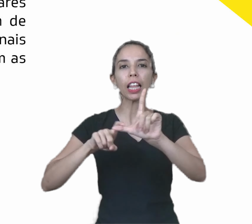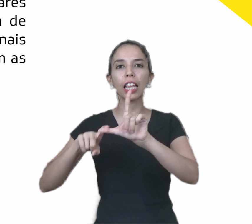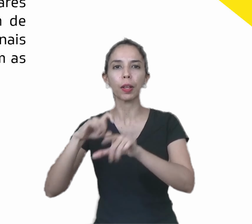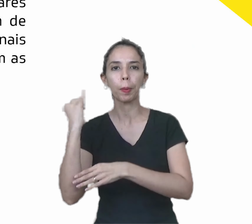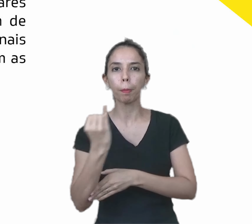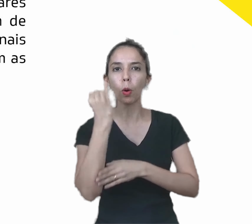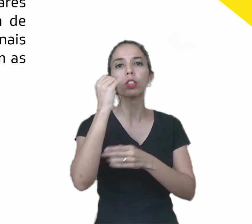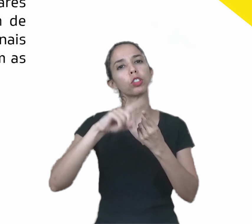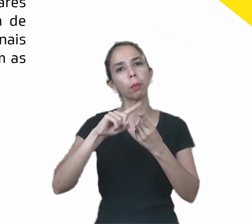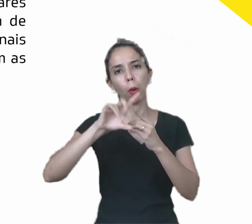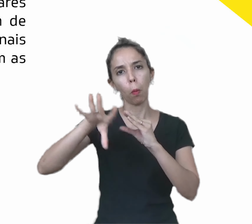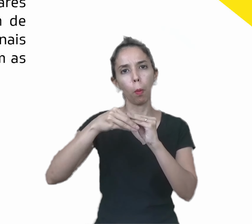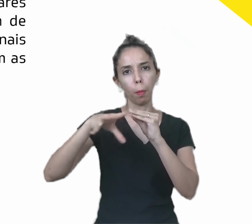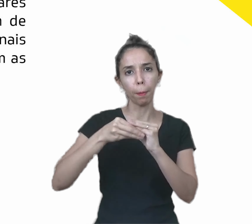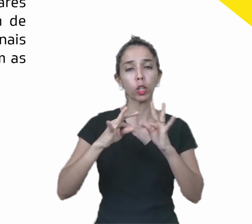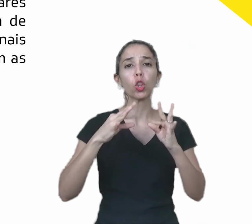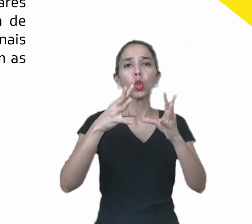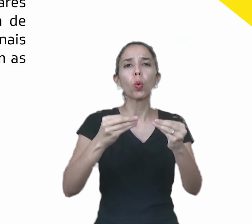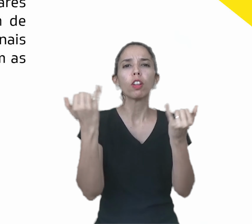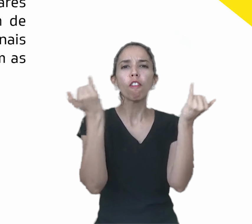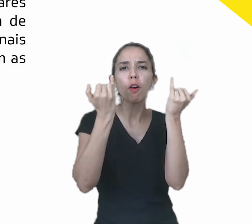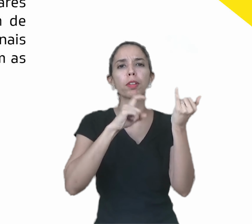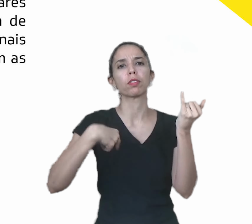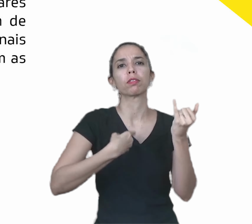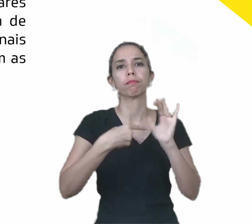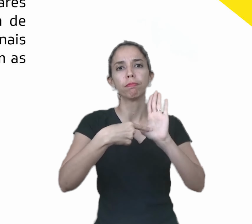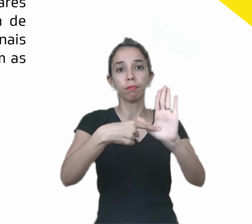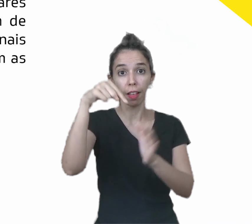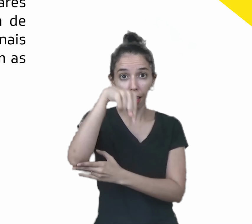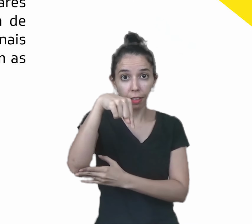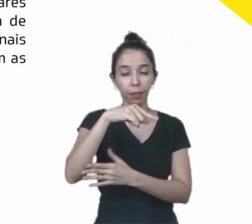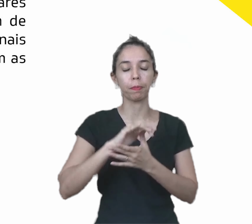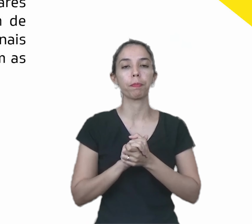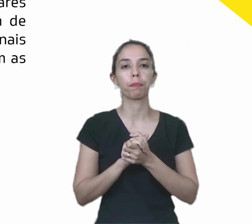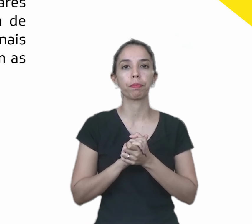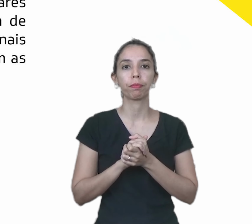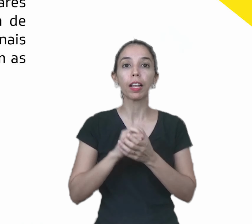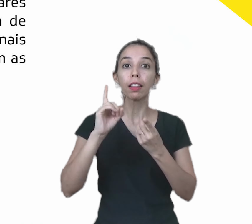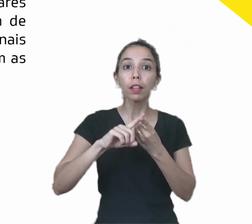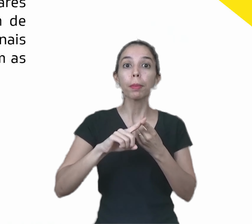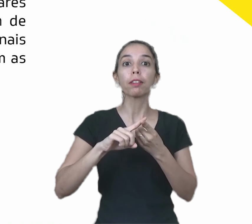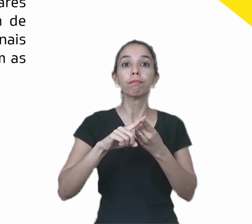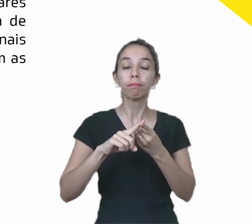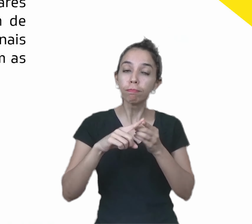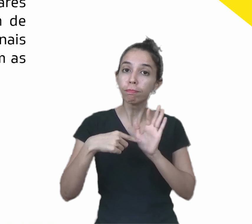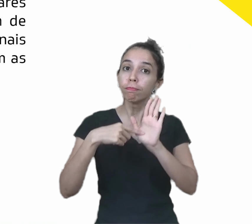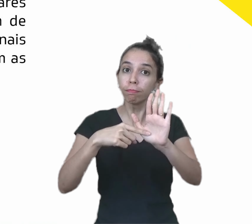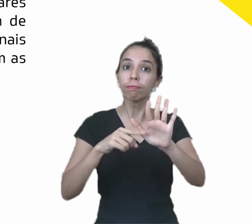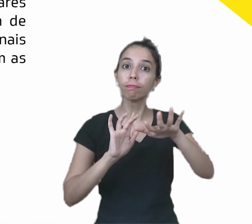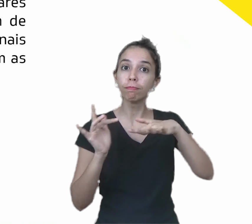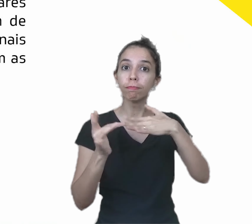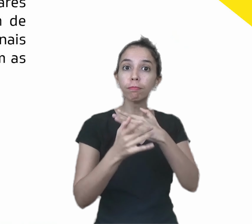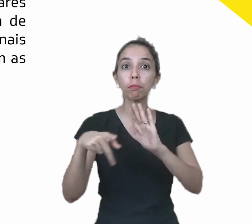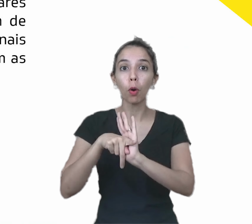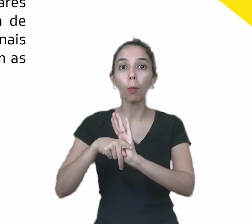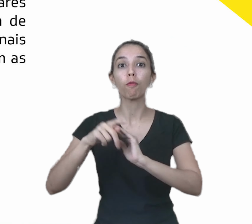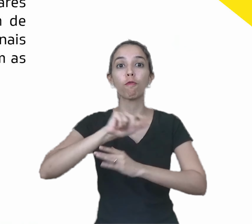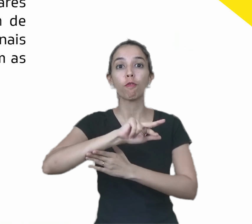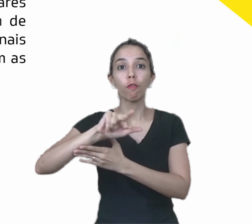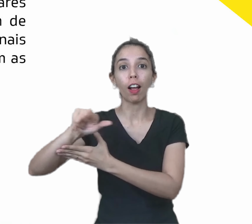links que consideramos importantes e complementares às informações aqui apresentadas, além de redes de